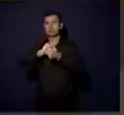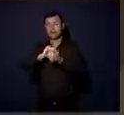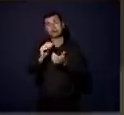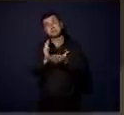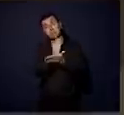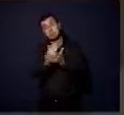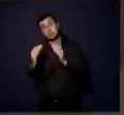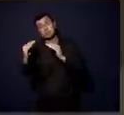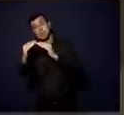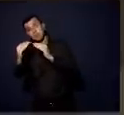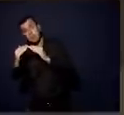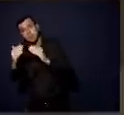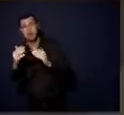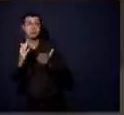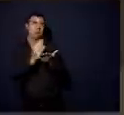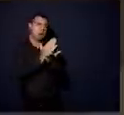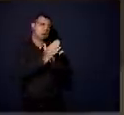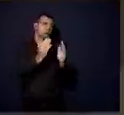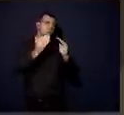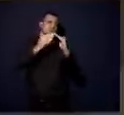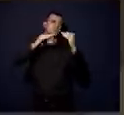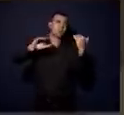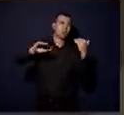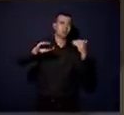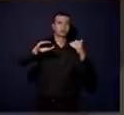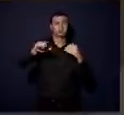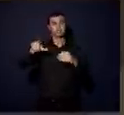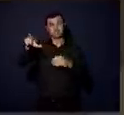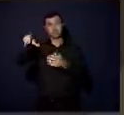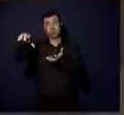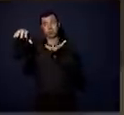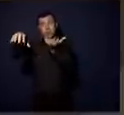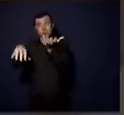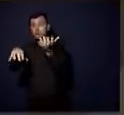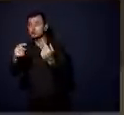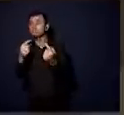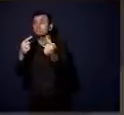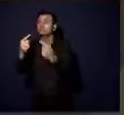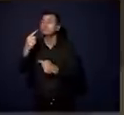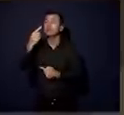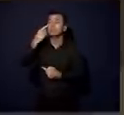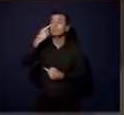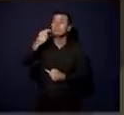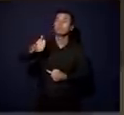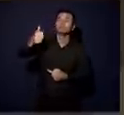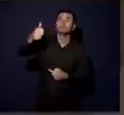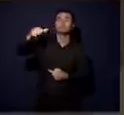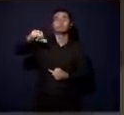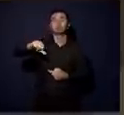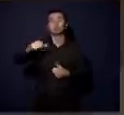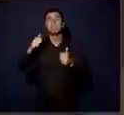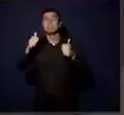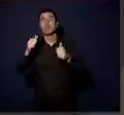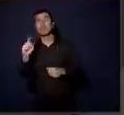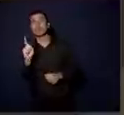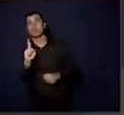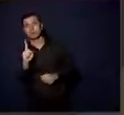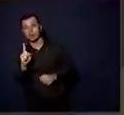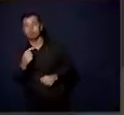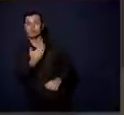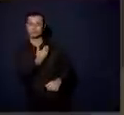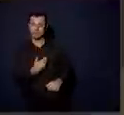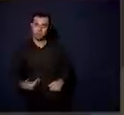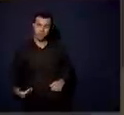posições contras é a gente conversa com congresso e se cria um canal de olha vamos ver o que é melhor o que funciona que agrada o governo de todos